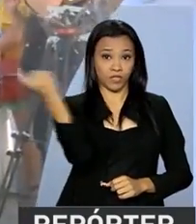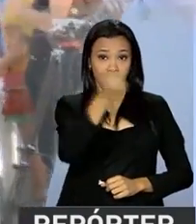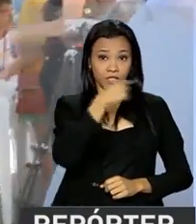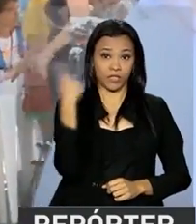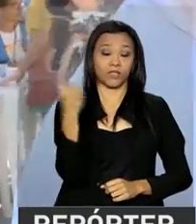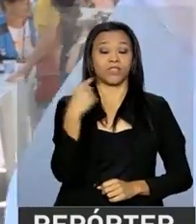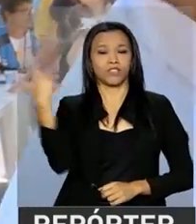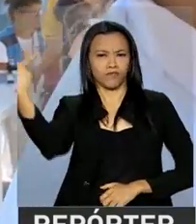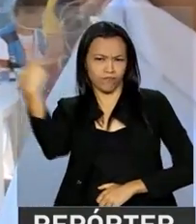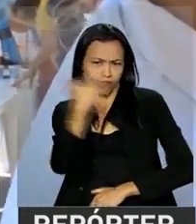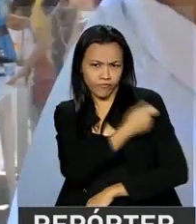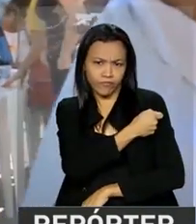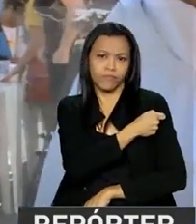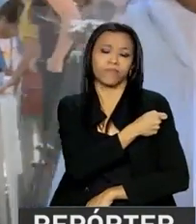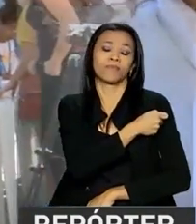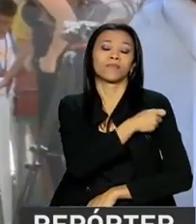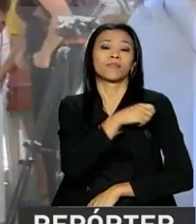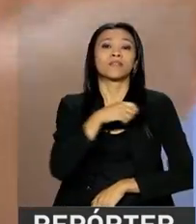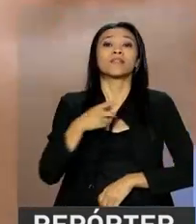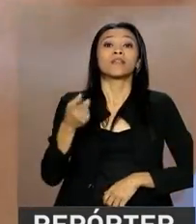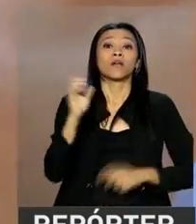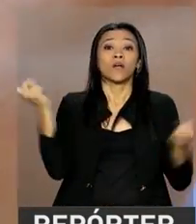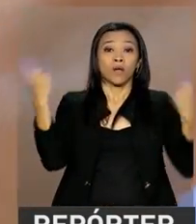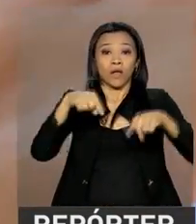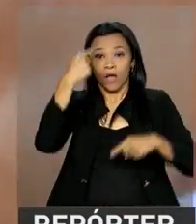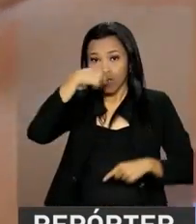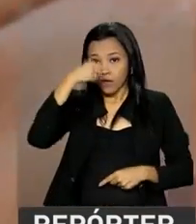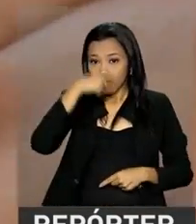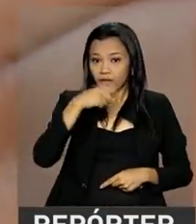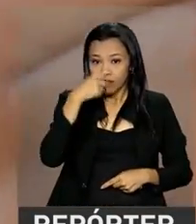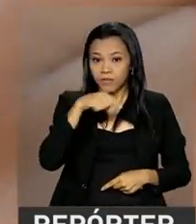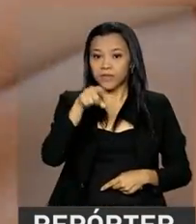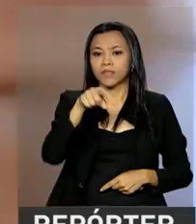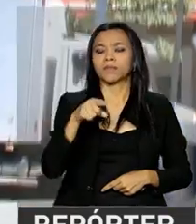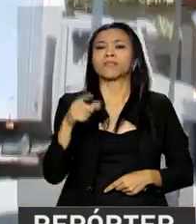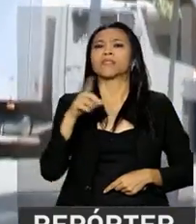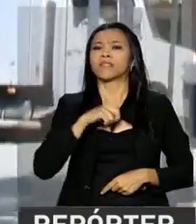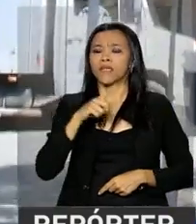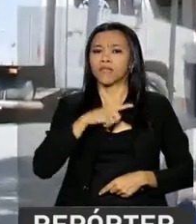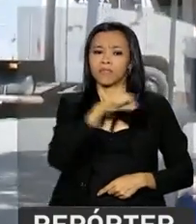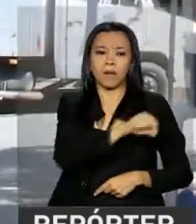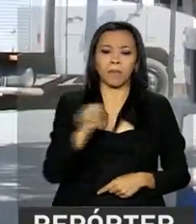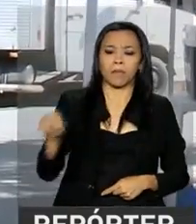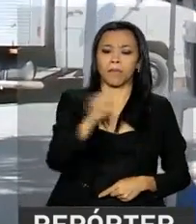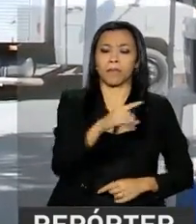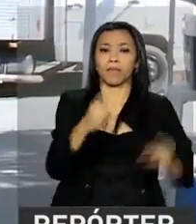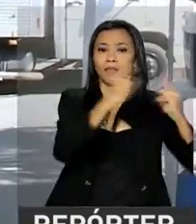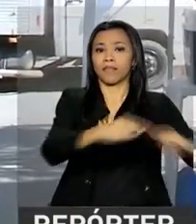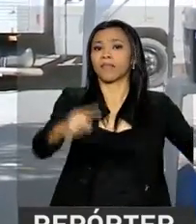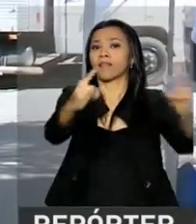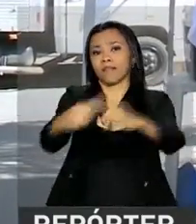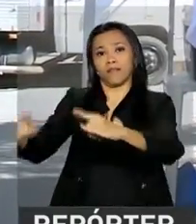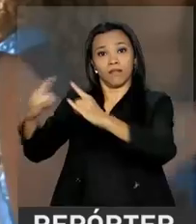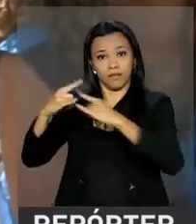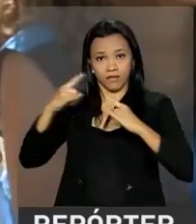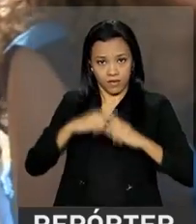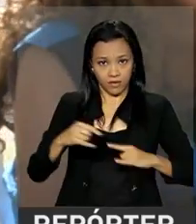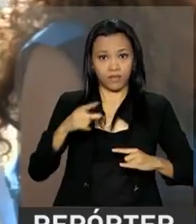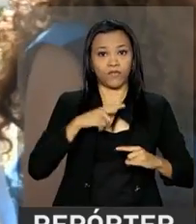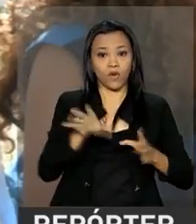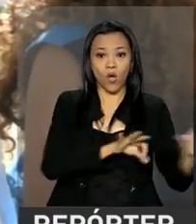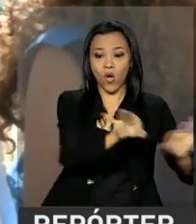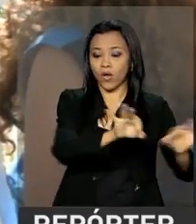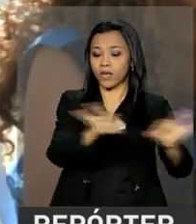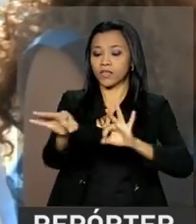mobilização da campanha Nacional de vacinação contra a gripe além dos postos várias tendas extras com agentes de saúde foram